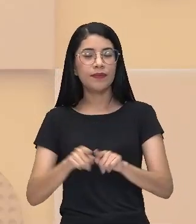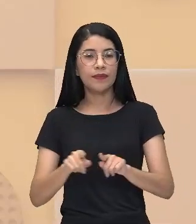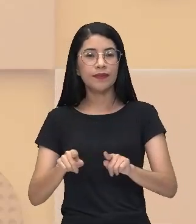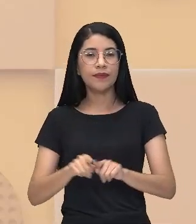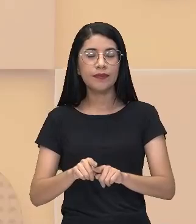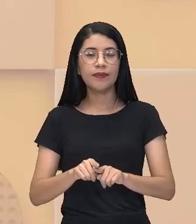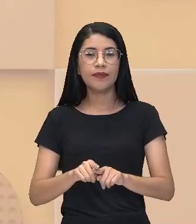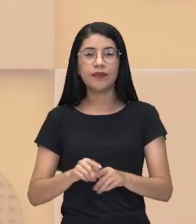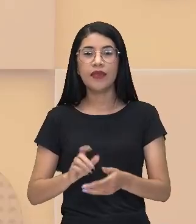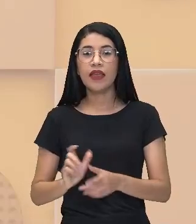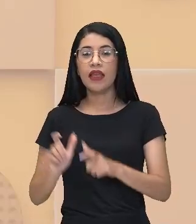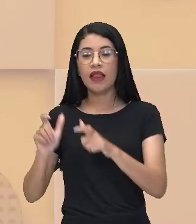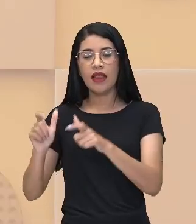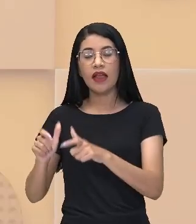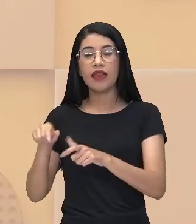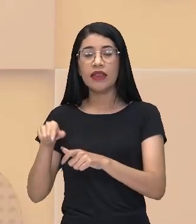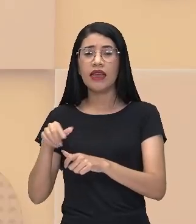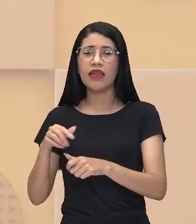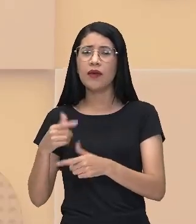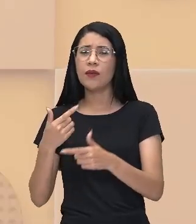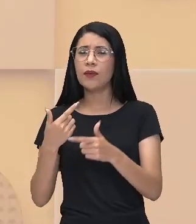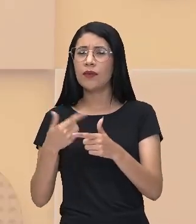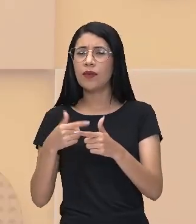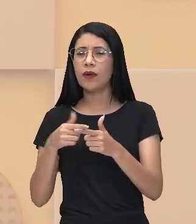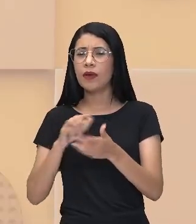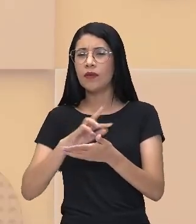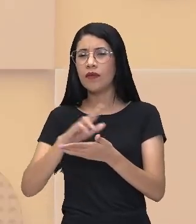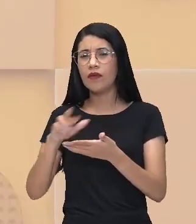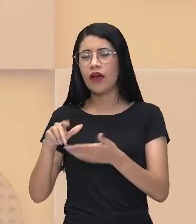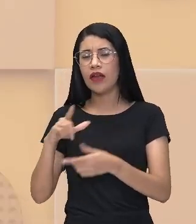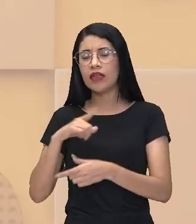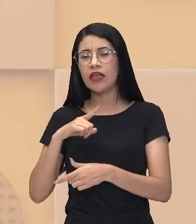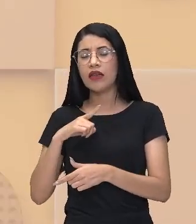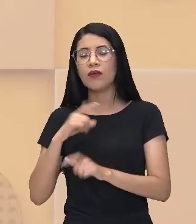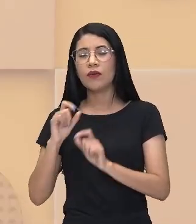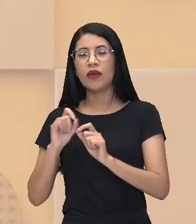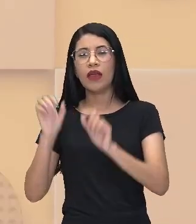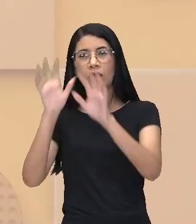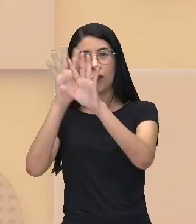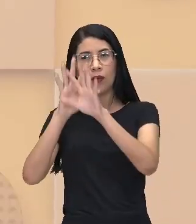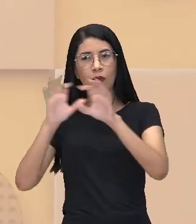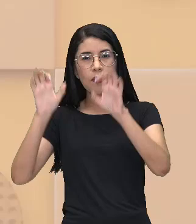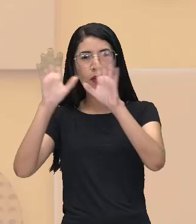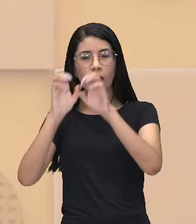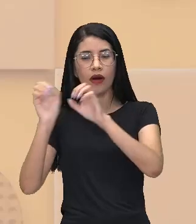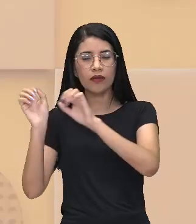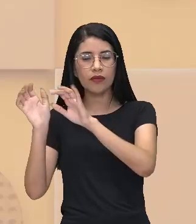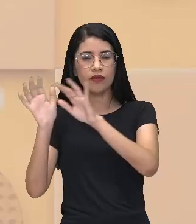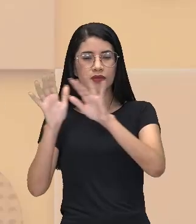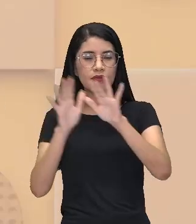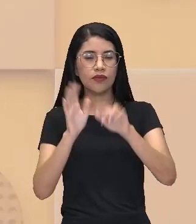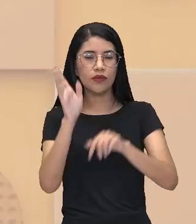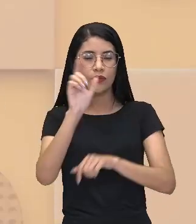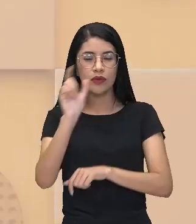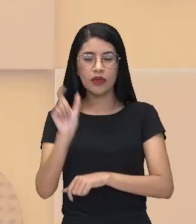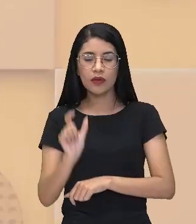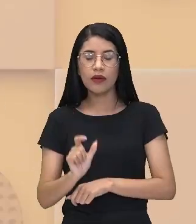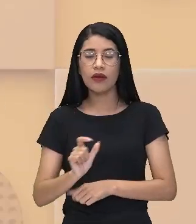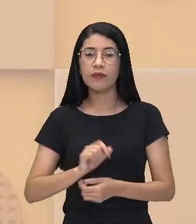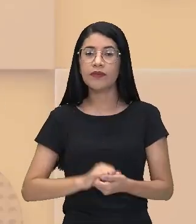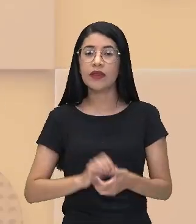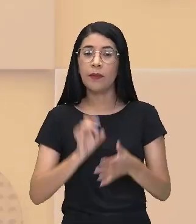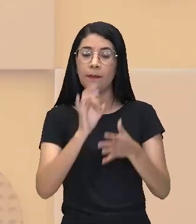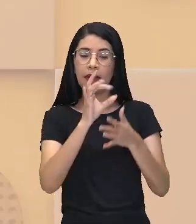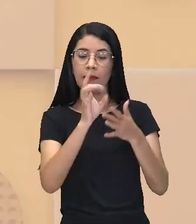ali sofrendo as interferências das massas de ar ali no litoral brasileiro. Então, cada um